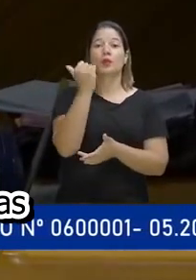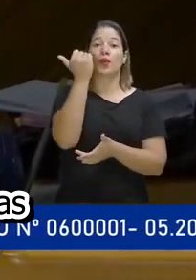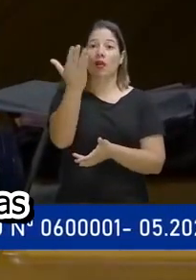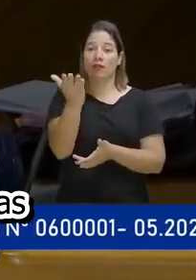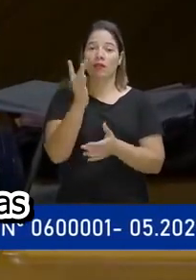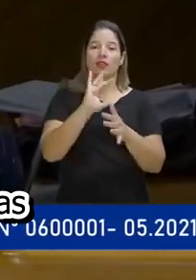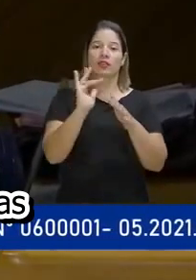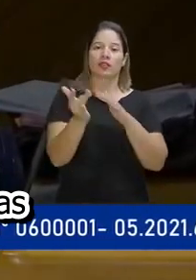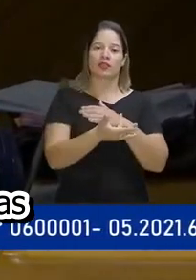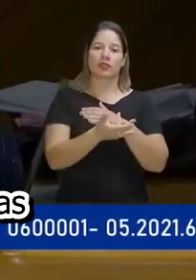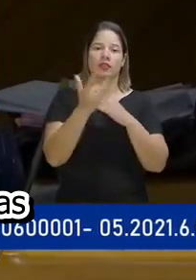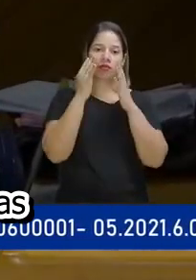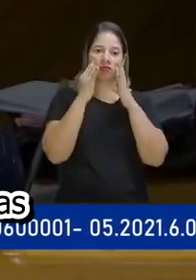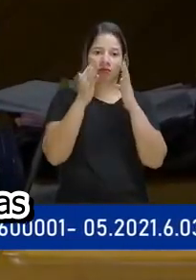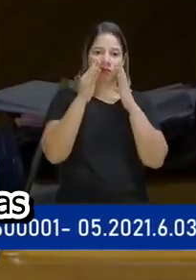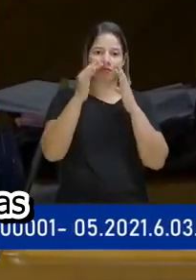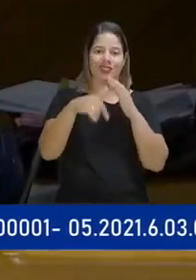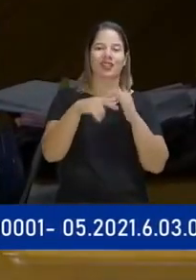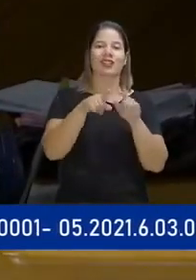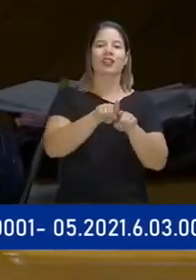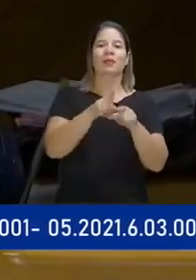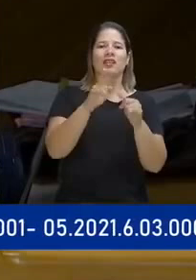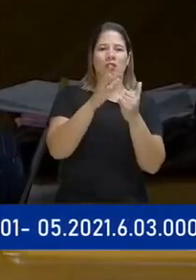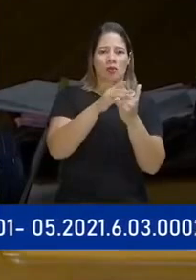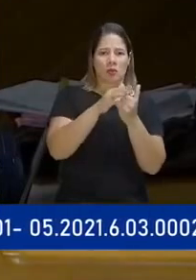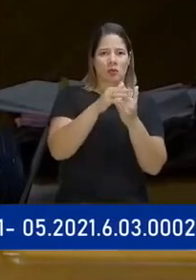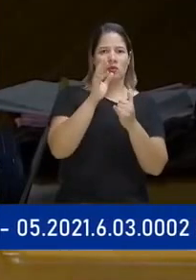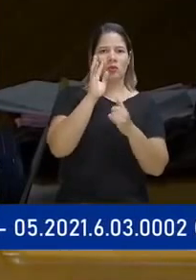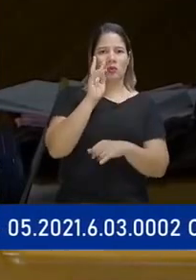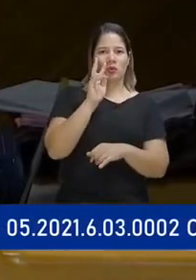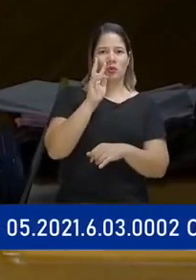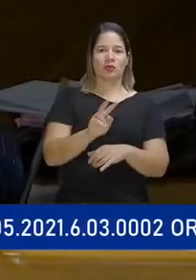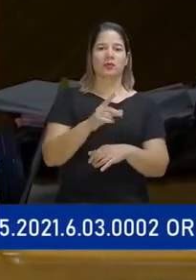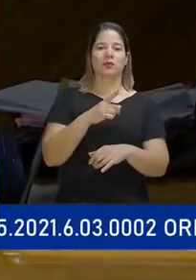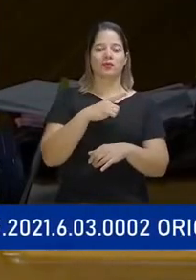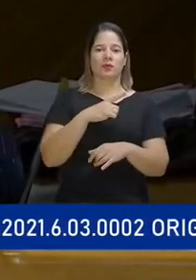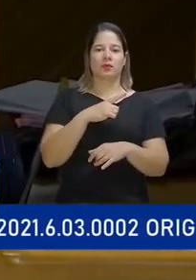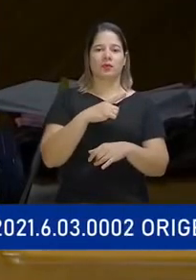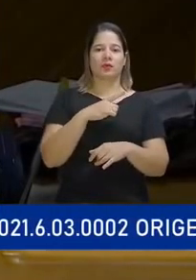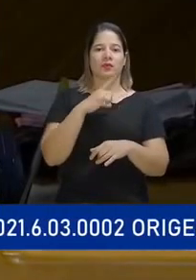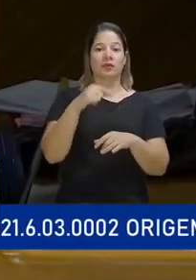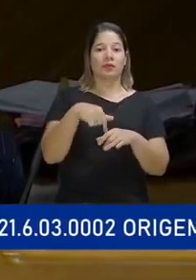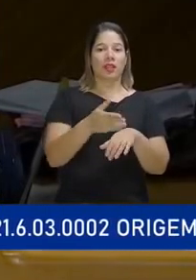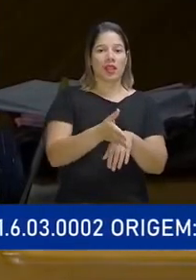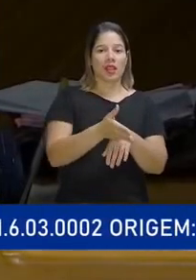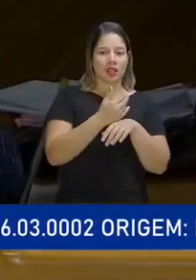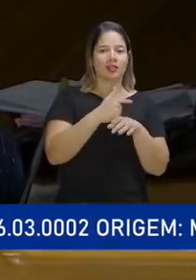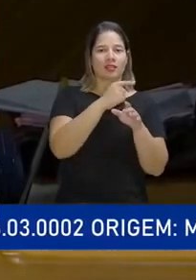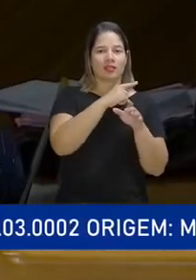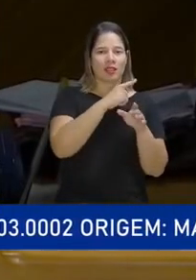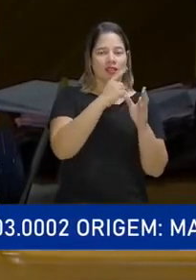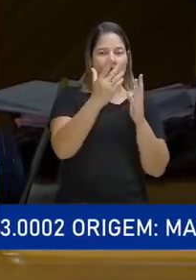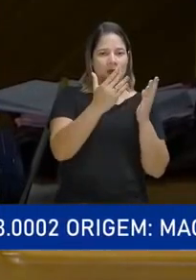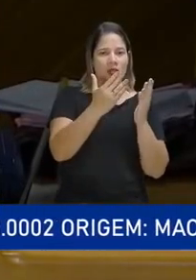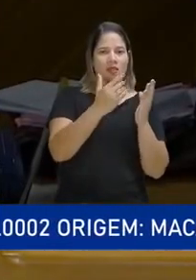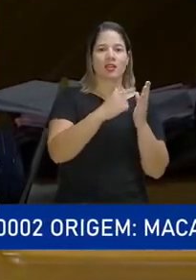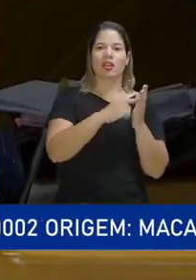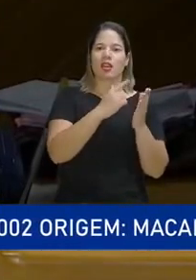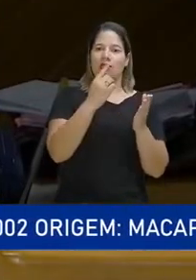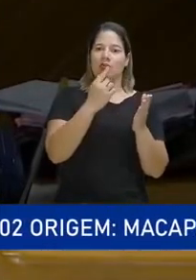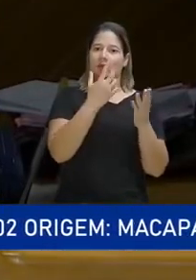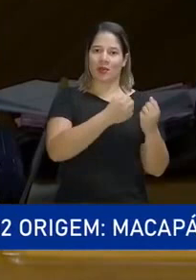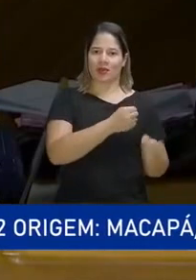em redes sociais, no nosso canal do YouTube. Essa preliminar eu estou rejeitando porque o terceiro interessado, Alan